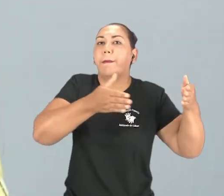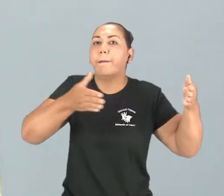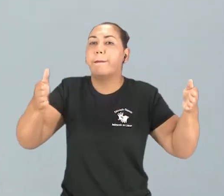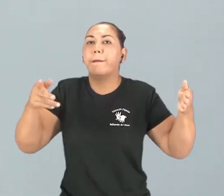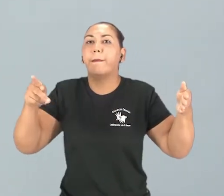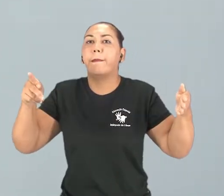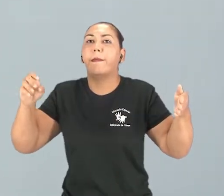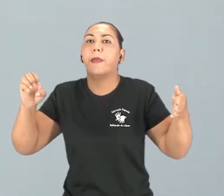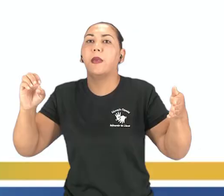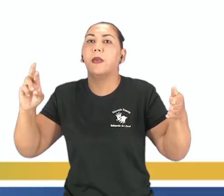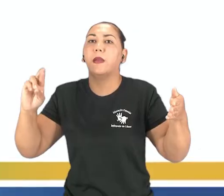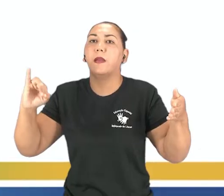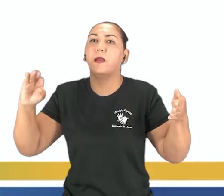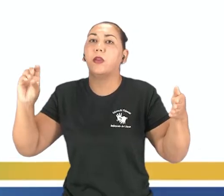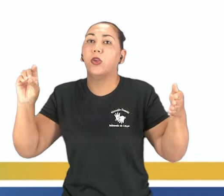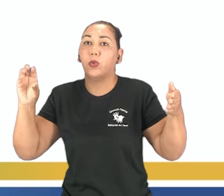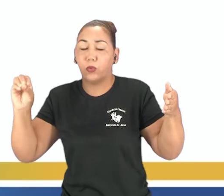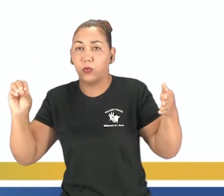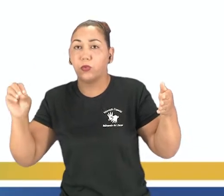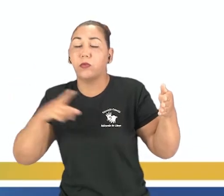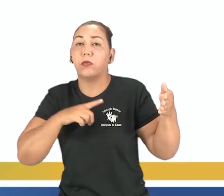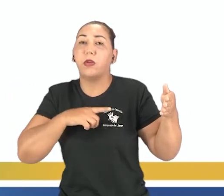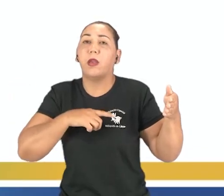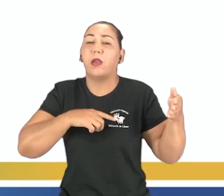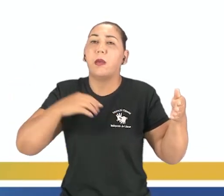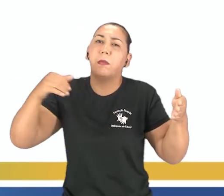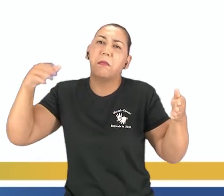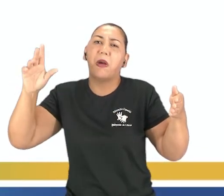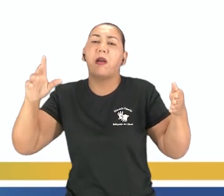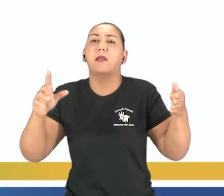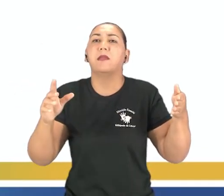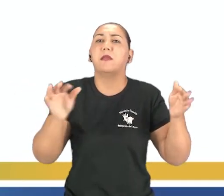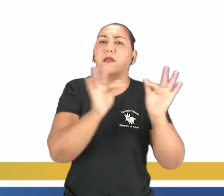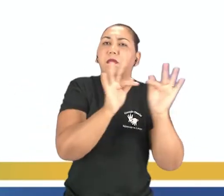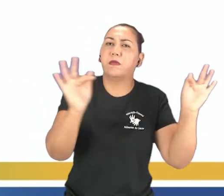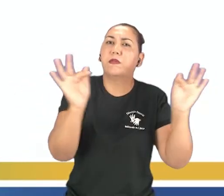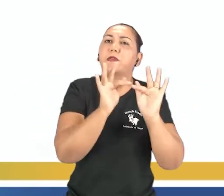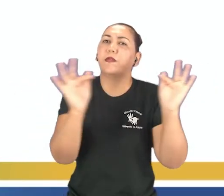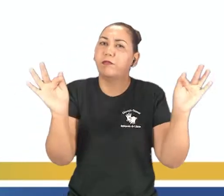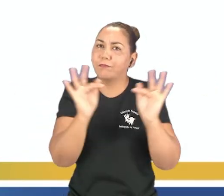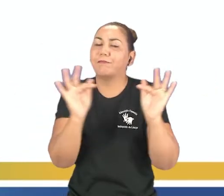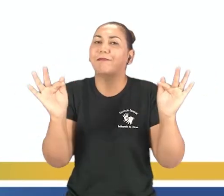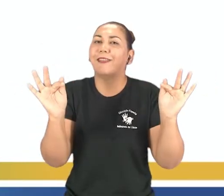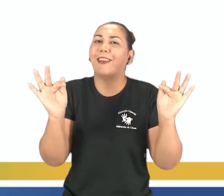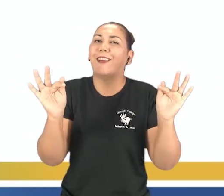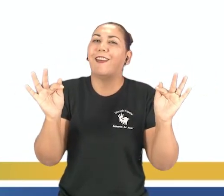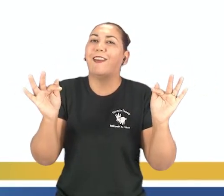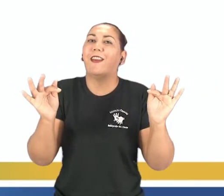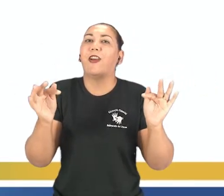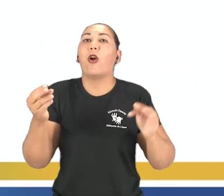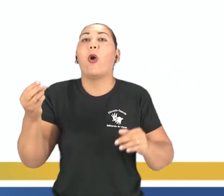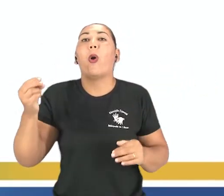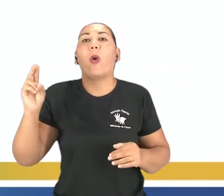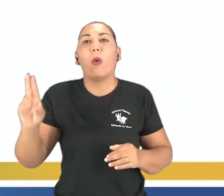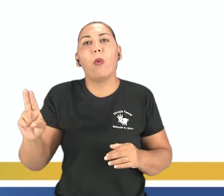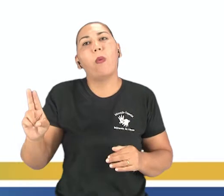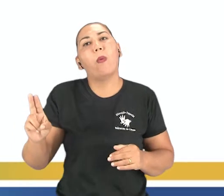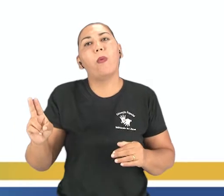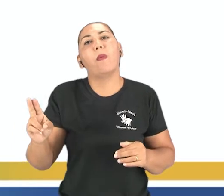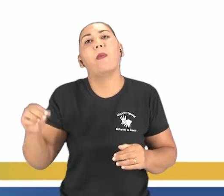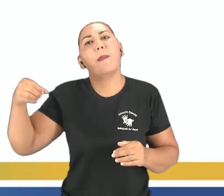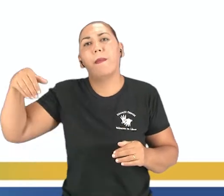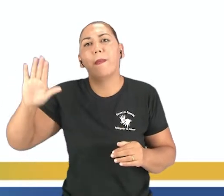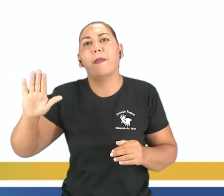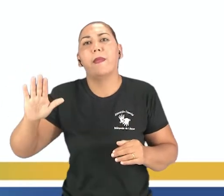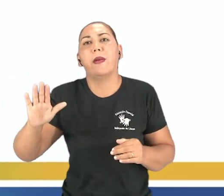constituída de uma ou mais orações. Oração, professora, verbo. Muito bem, um enunciado com um verbo, ok. Ou com